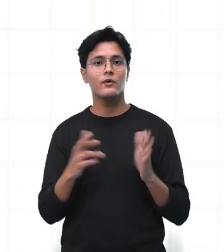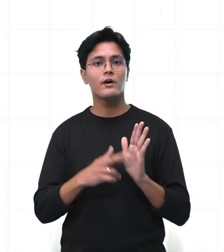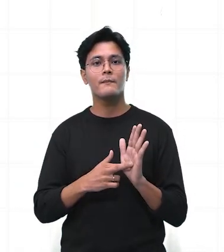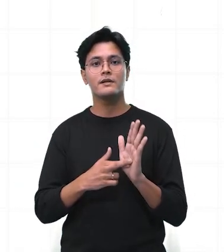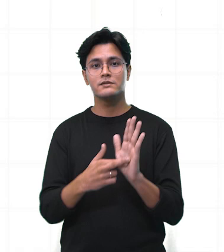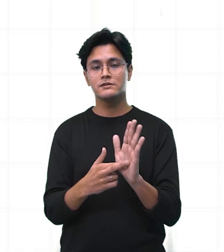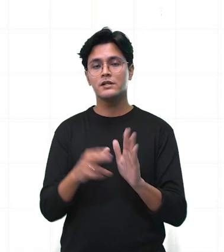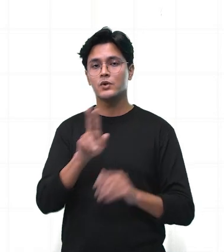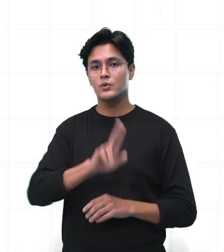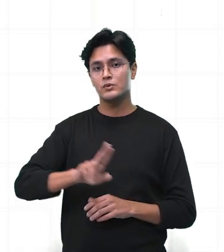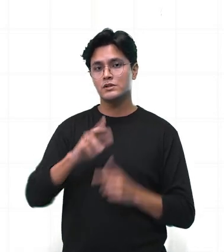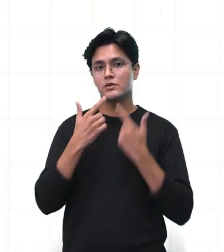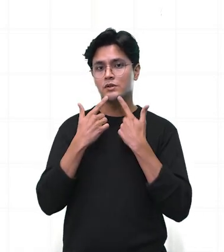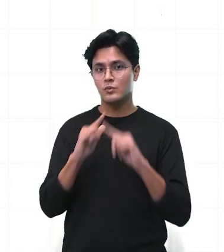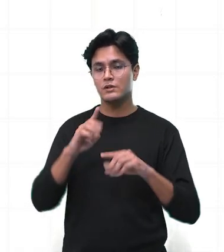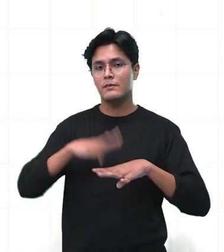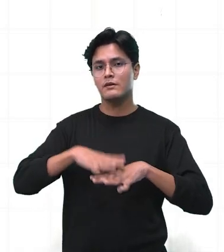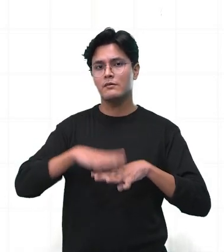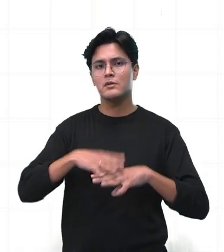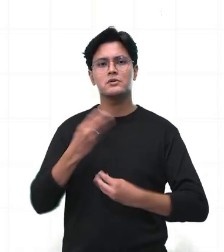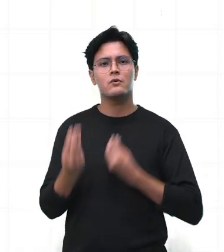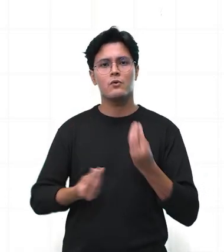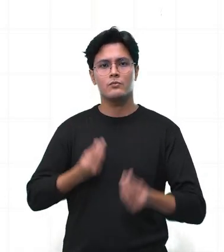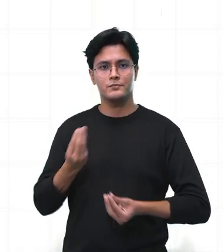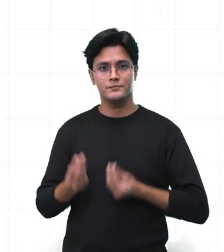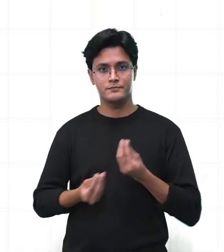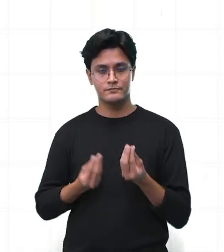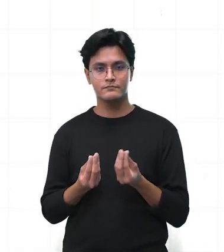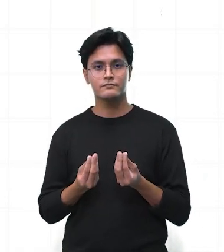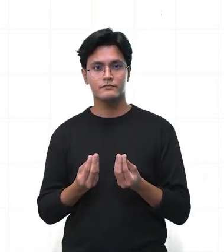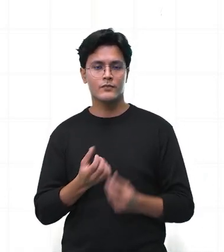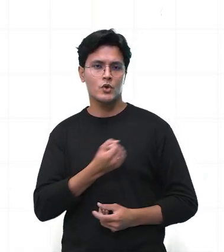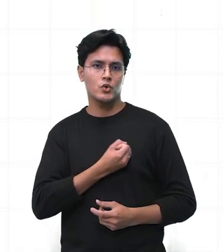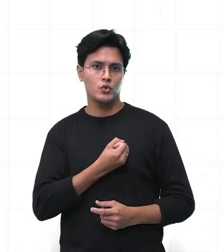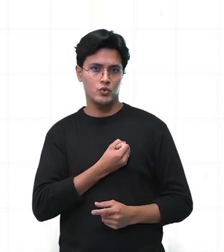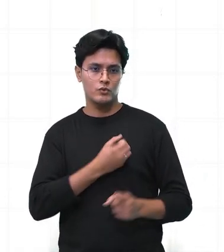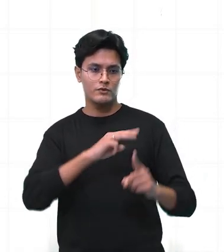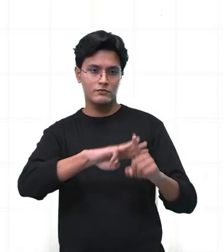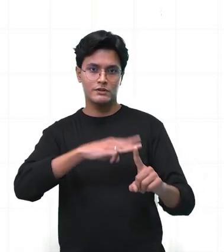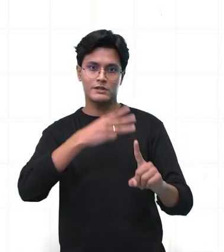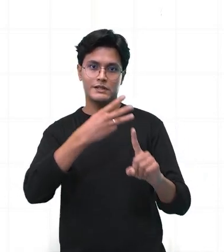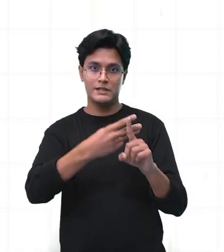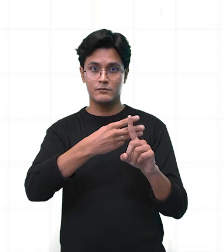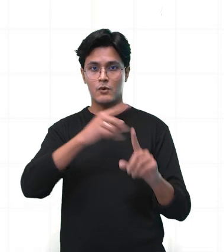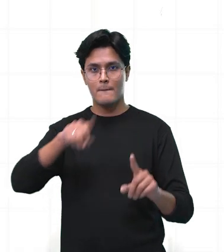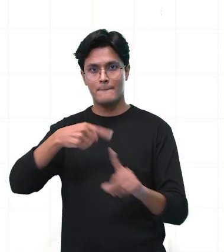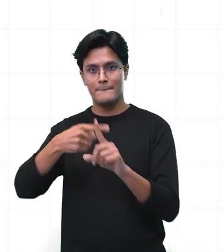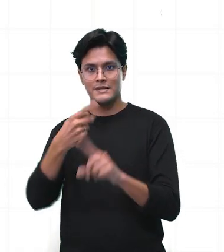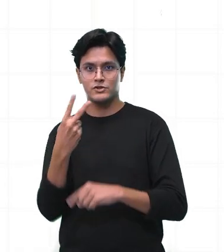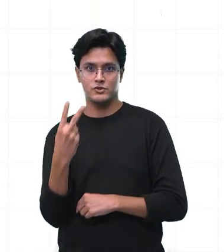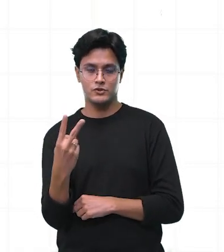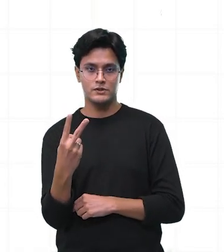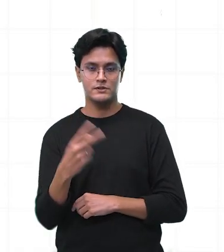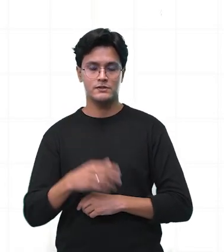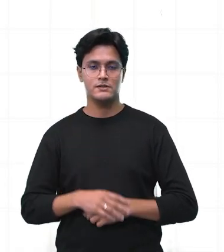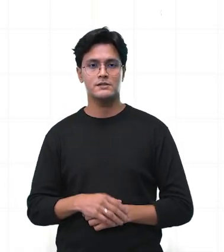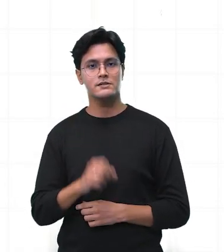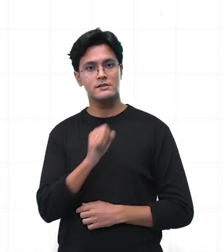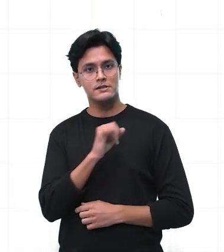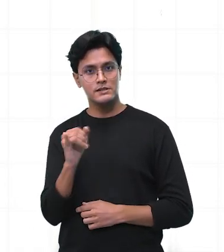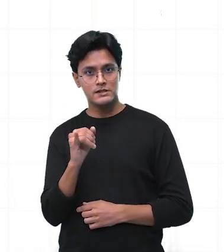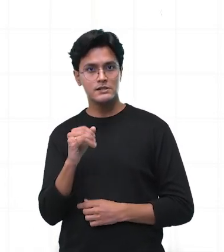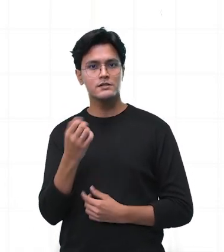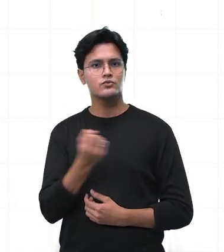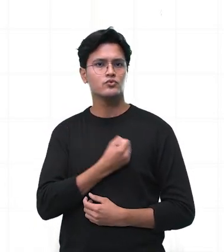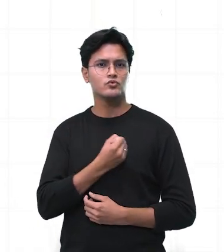na linguagem matemática, como que ficaria o triplo de um número mais 2? Se eu chamar esse número de n, eu tenho, então,